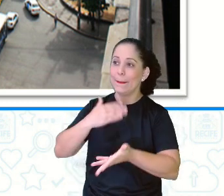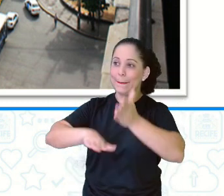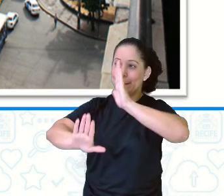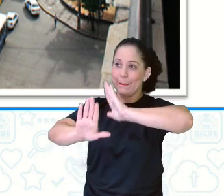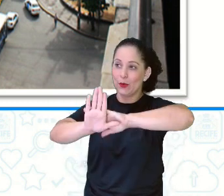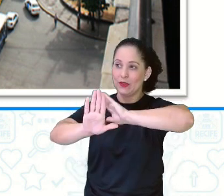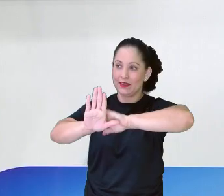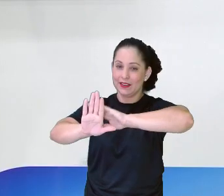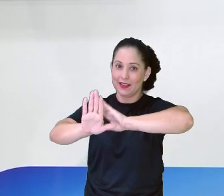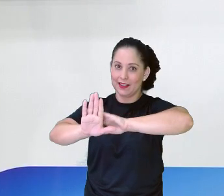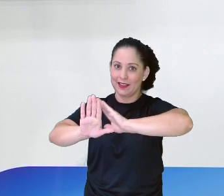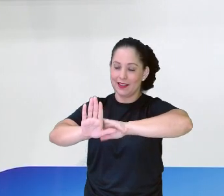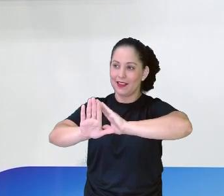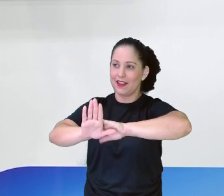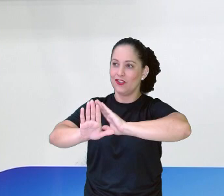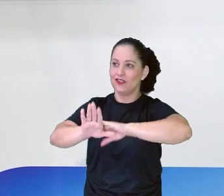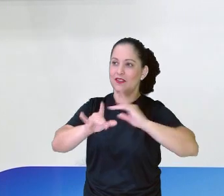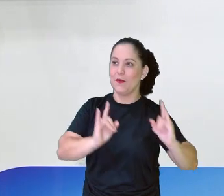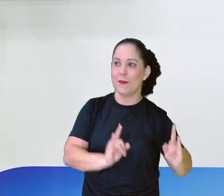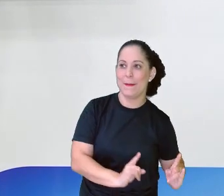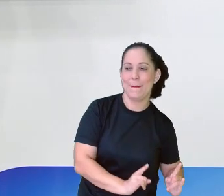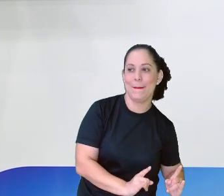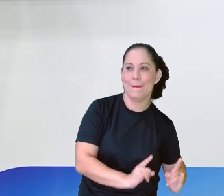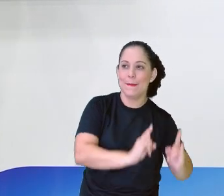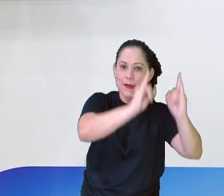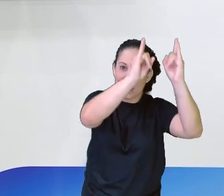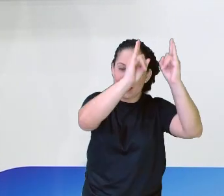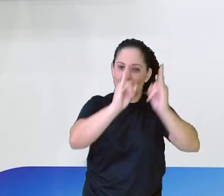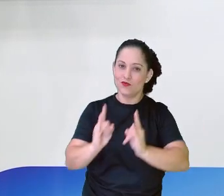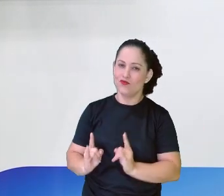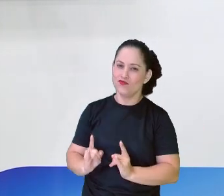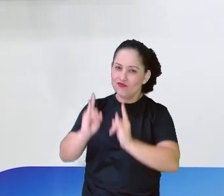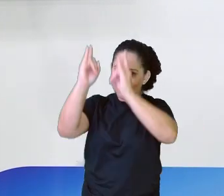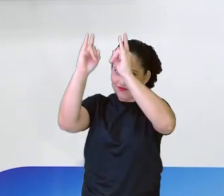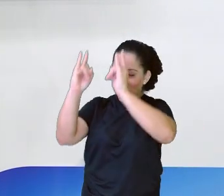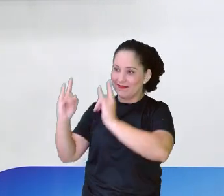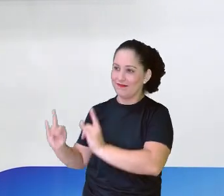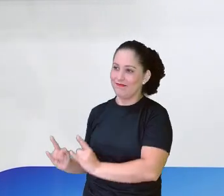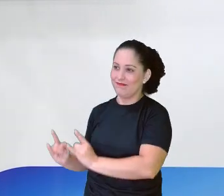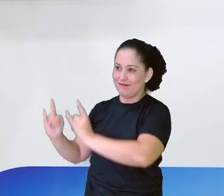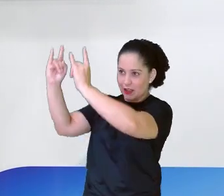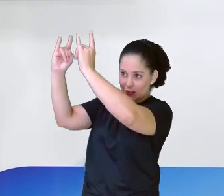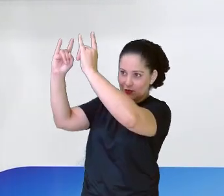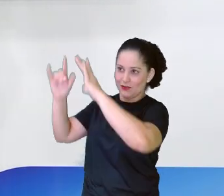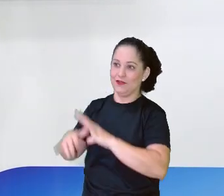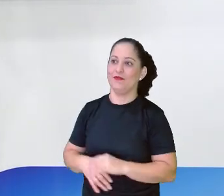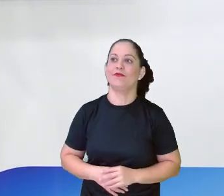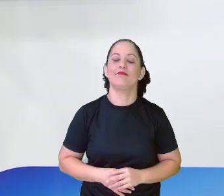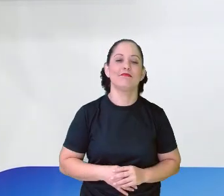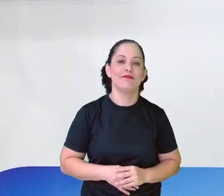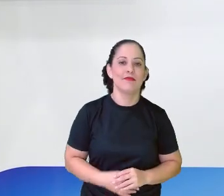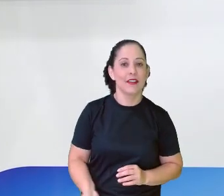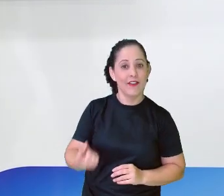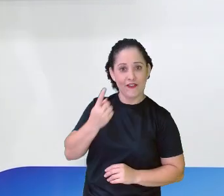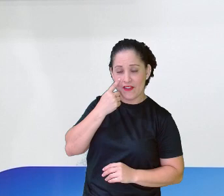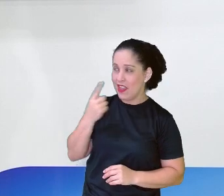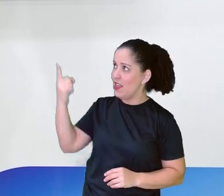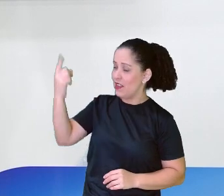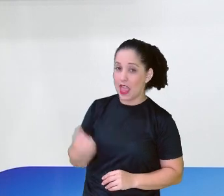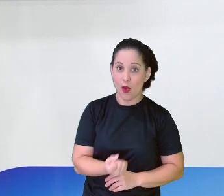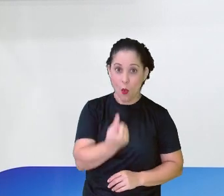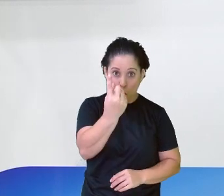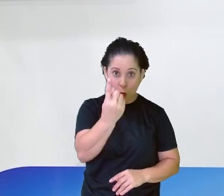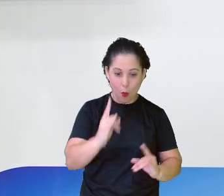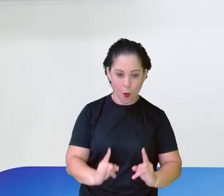atrás, ó. Olha só, aqui, essa parte aqui e essa parte aqui da segunda fotografia. Aqui a gente só está vendo um